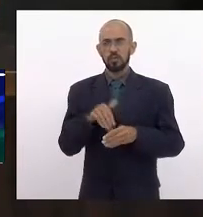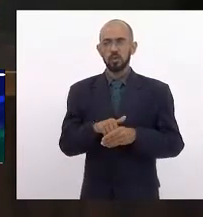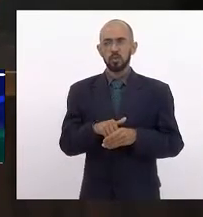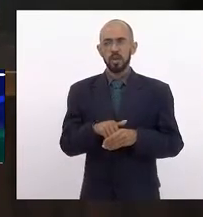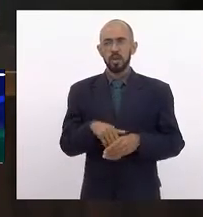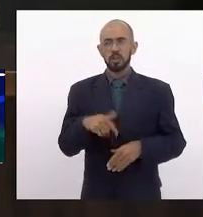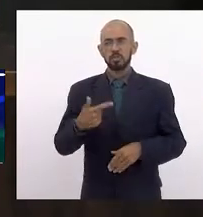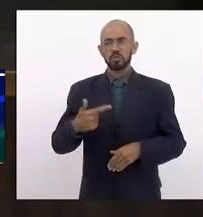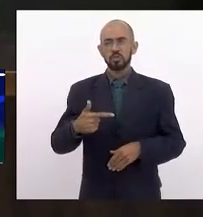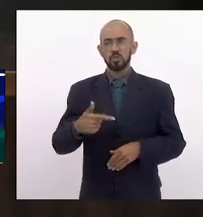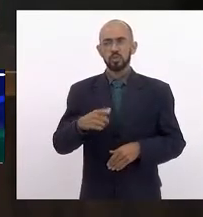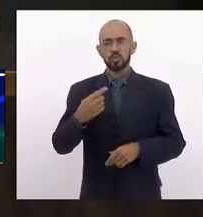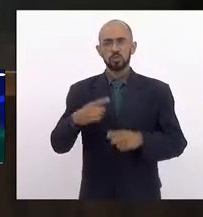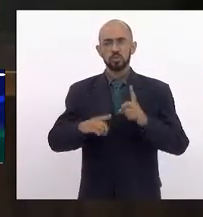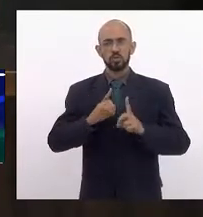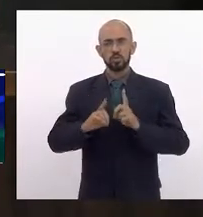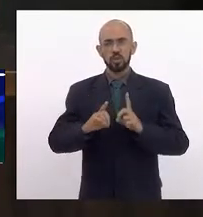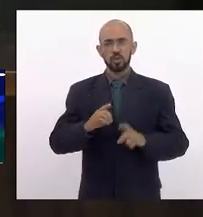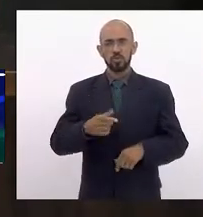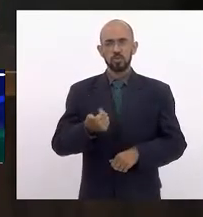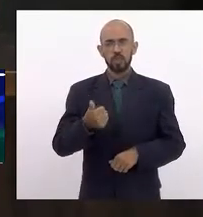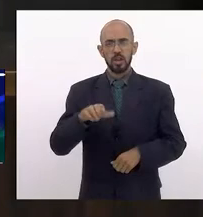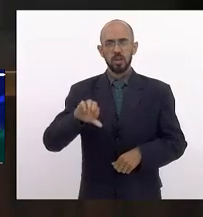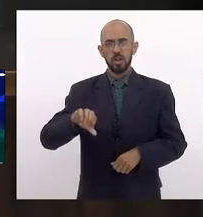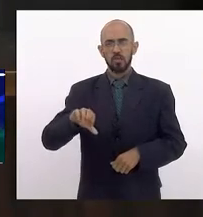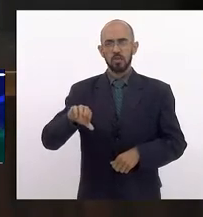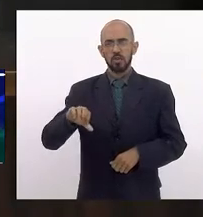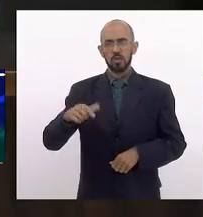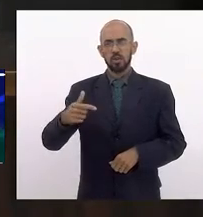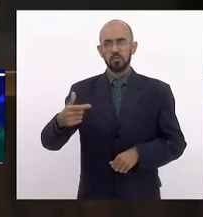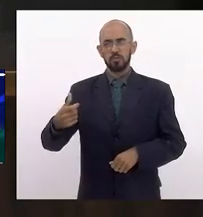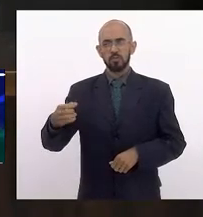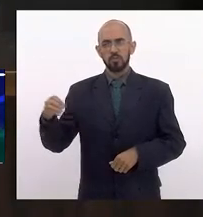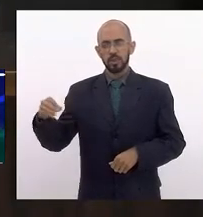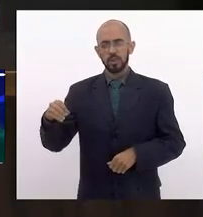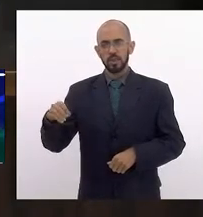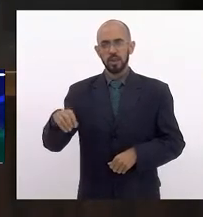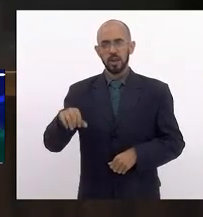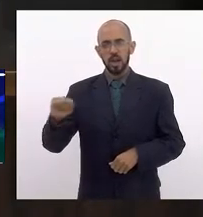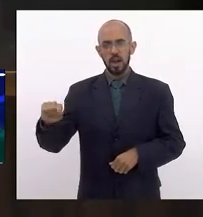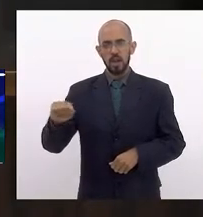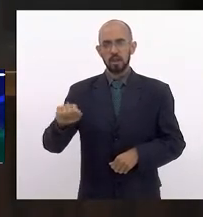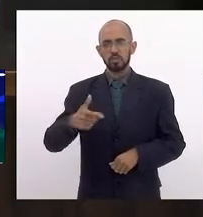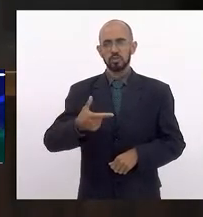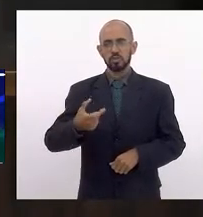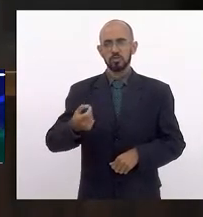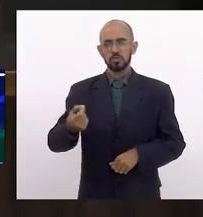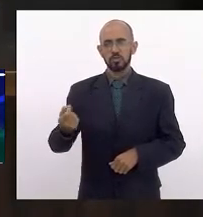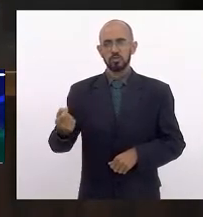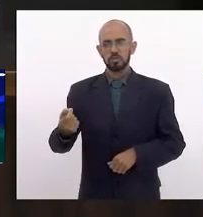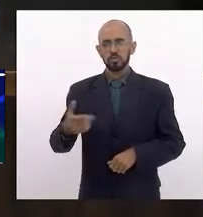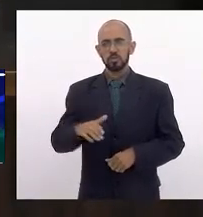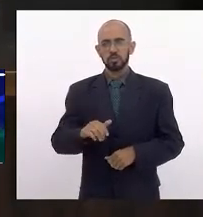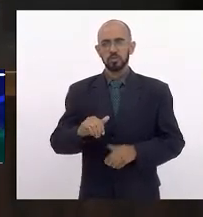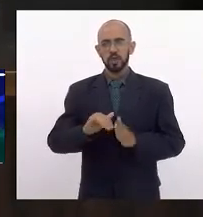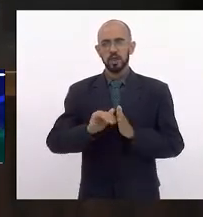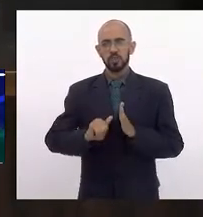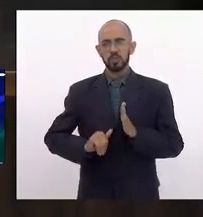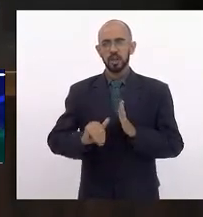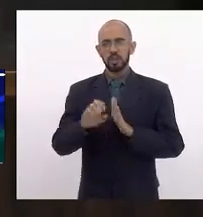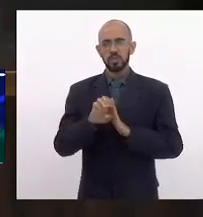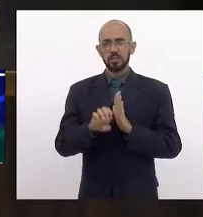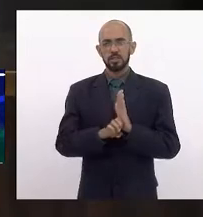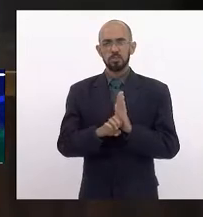projeto de lei 1990 a de 20 de autoria do tá Dani Monteiro primeiro e tal com a retirada das emendas dos deputados